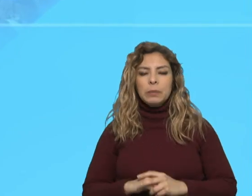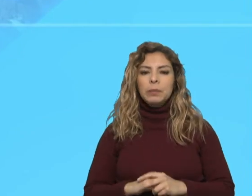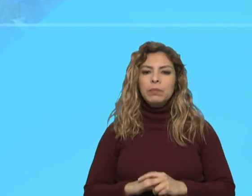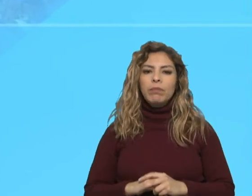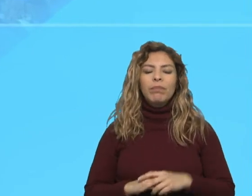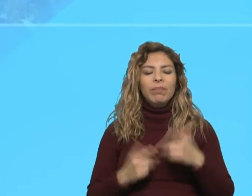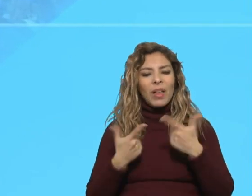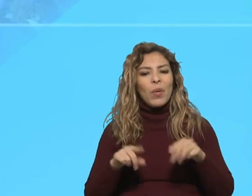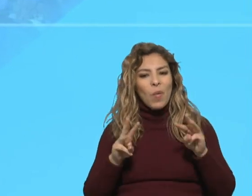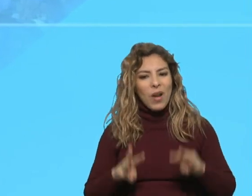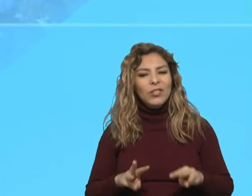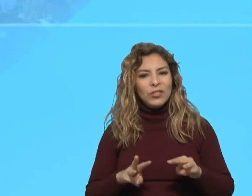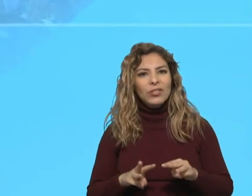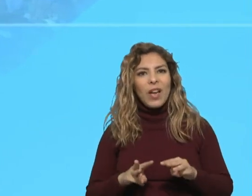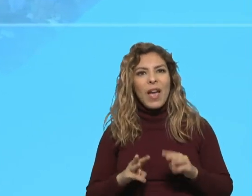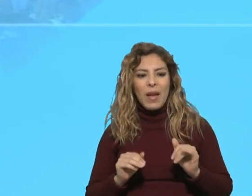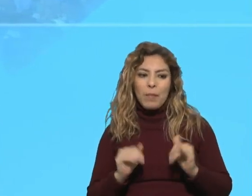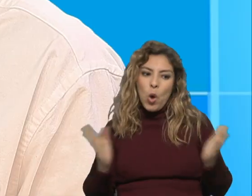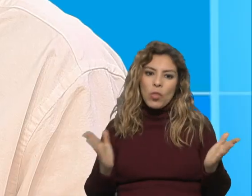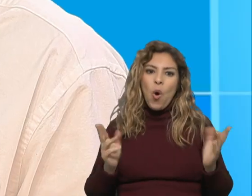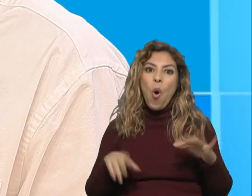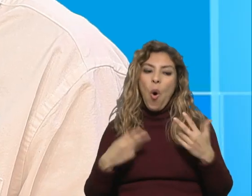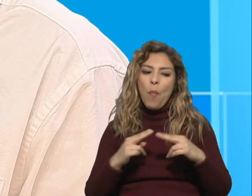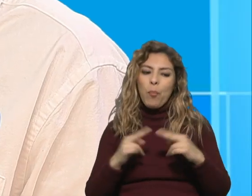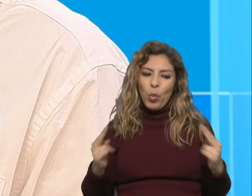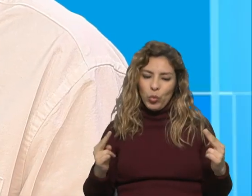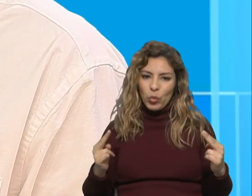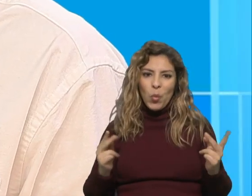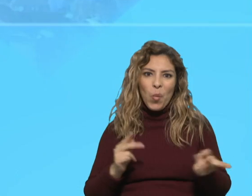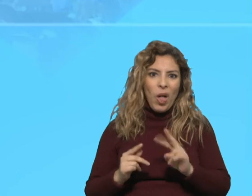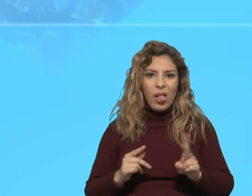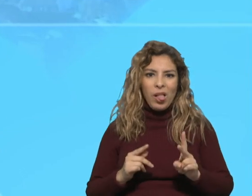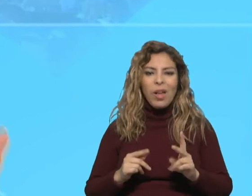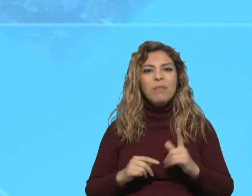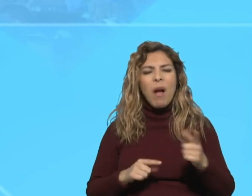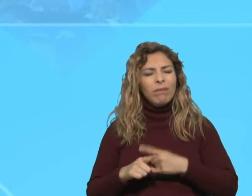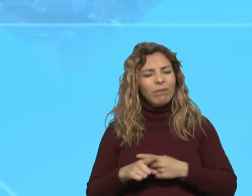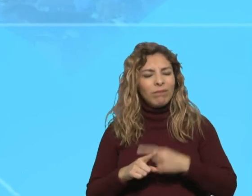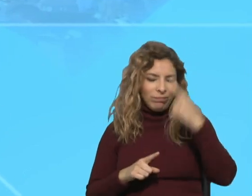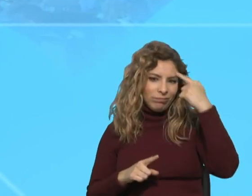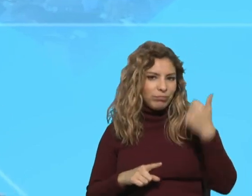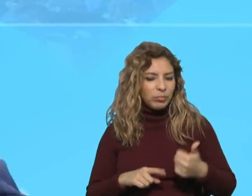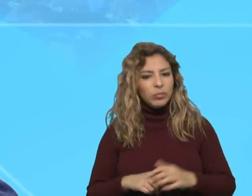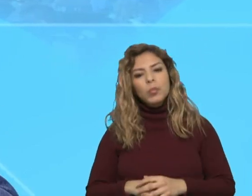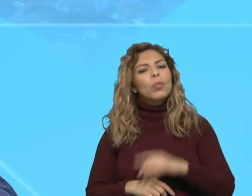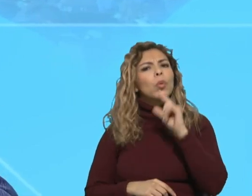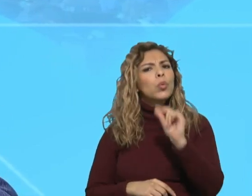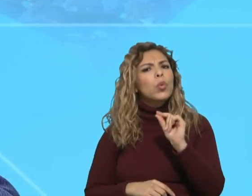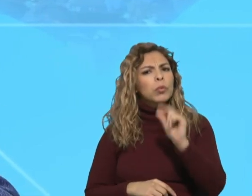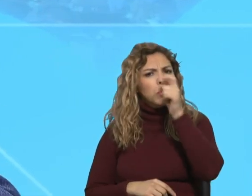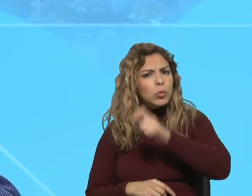também, ou a formulação pontas ou pontos, não é? Pontos, exatamente. Que de facto é desde logo inspiradora. E que nomes,